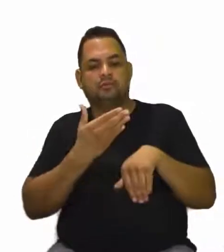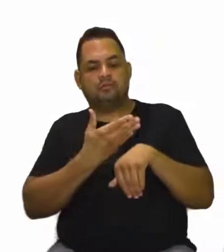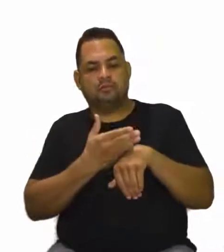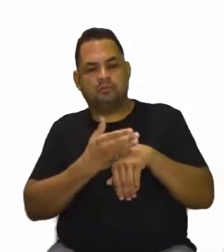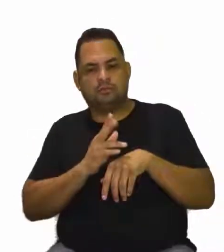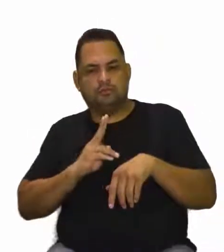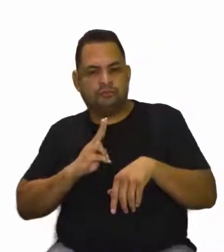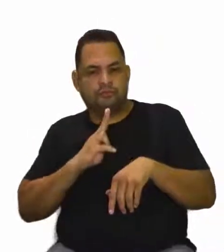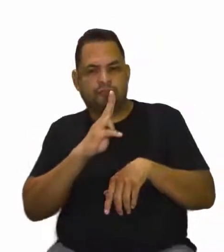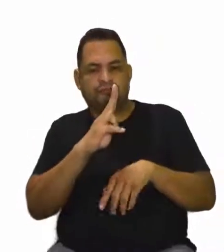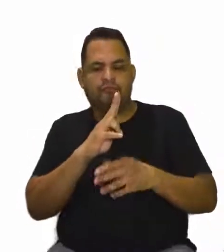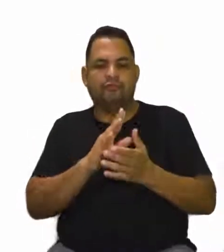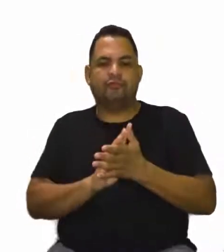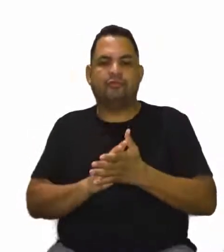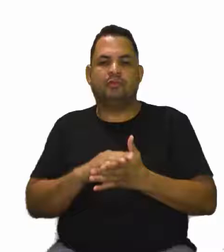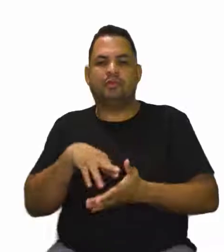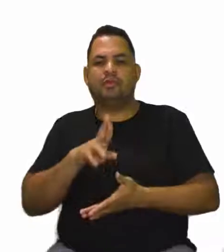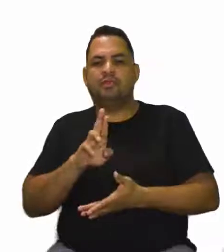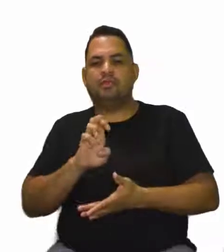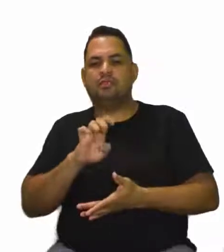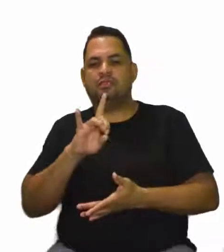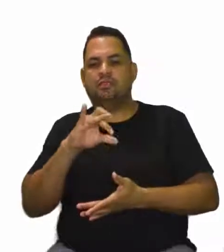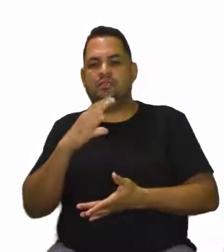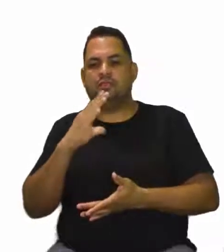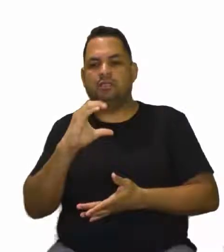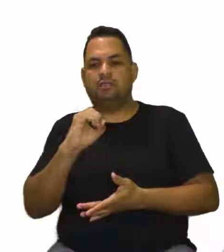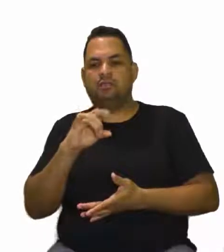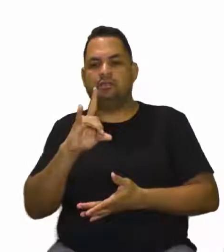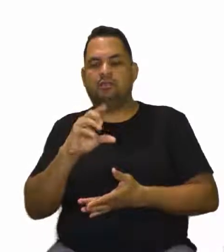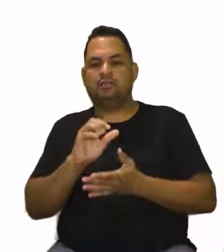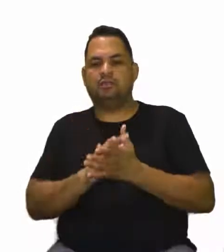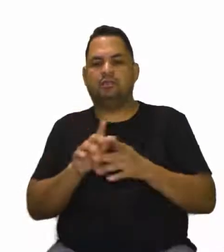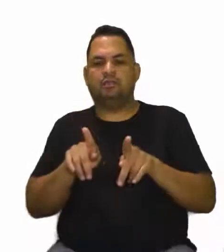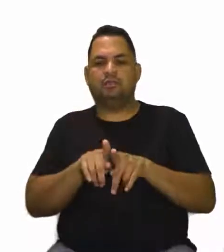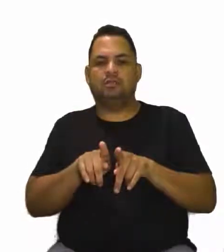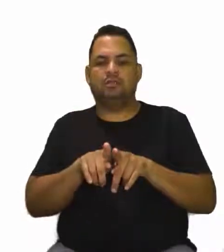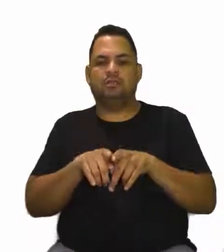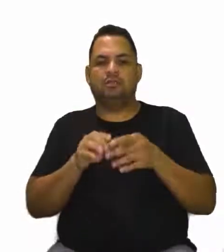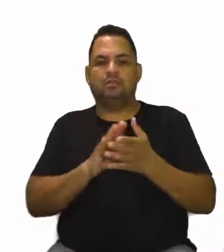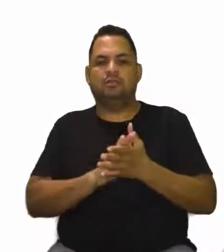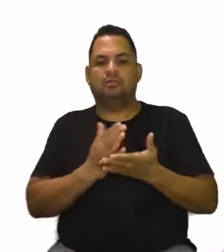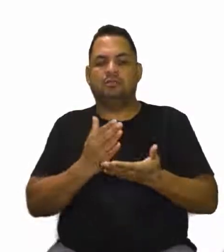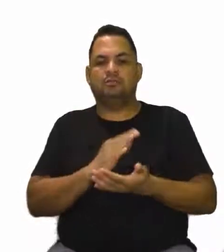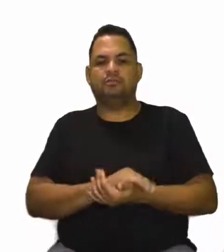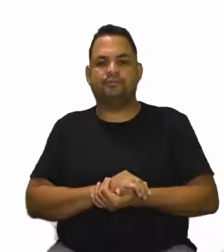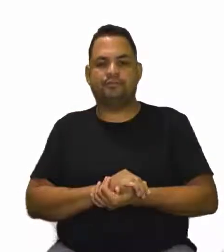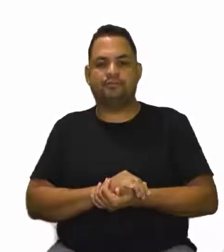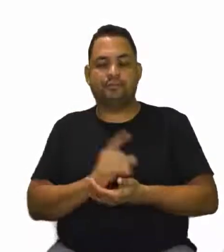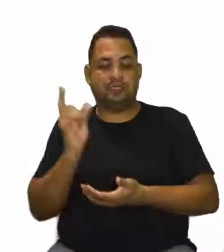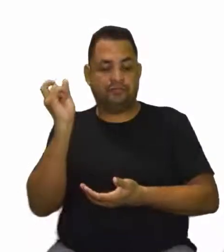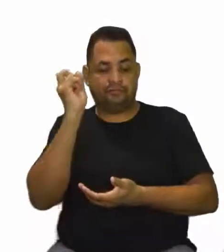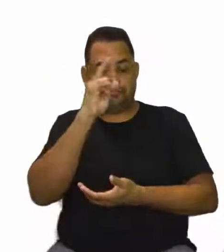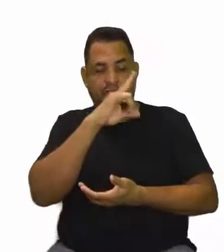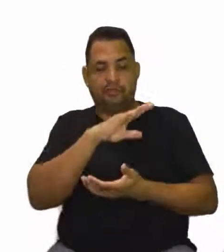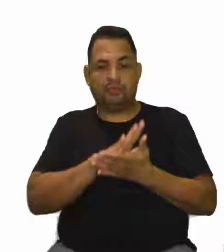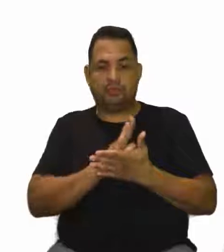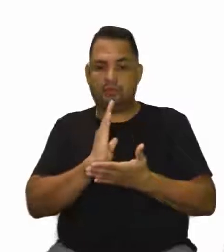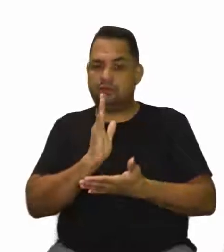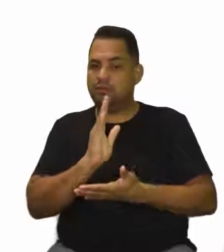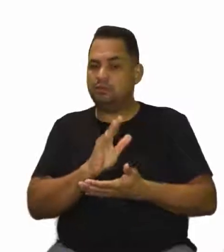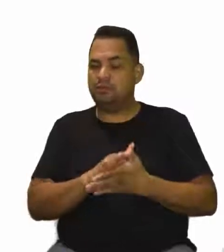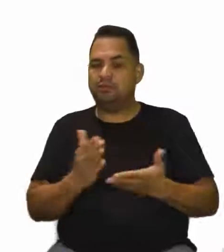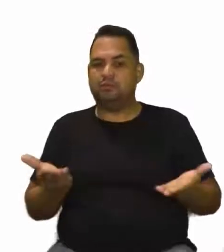força, exercícios de resistência, já vai começar a complicar um pouquinho mais para ele os movimentos que ele